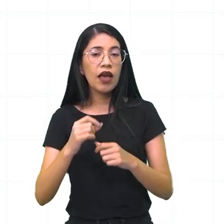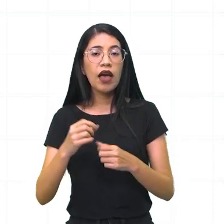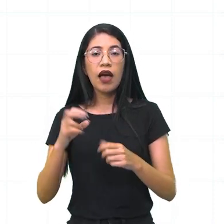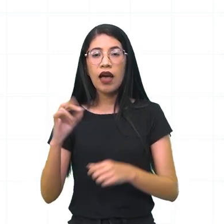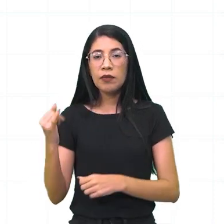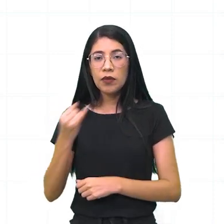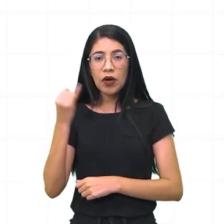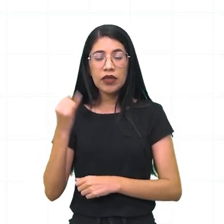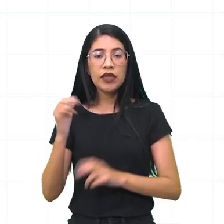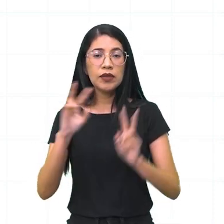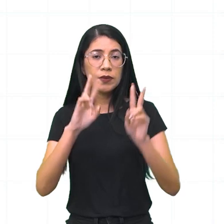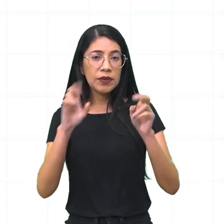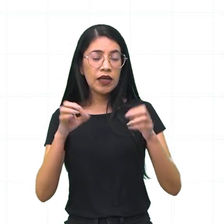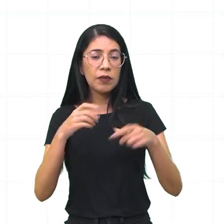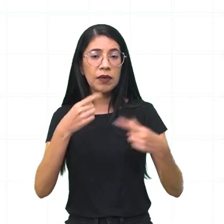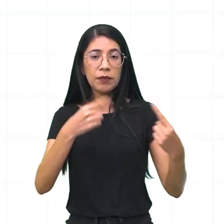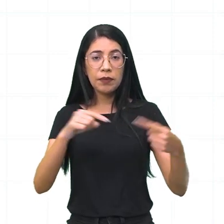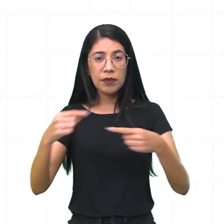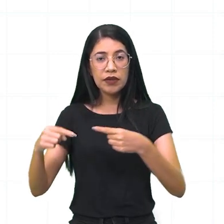da discussão do tema.